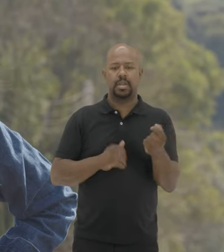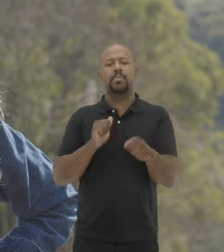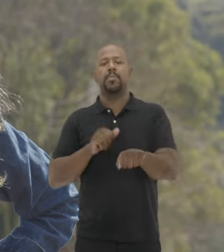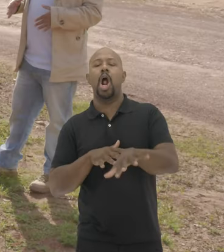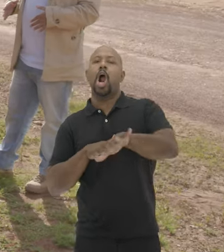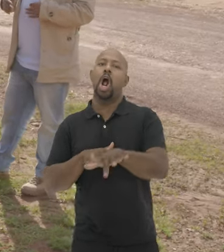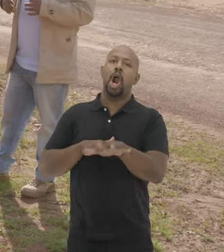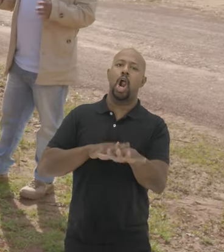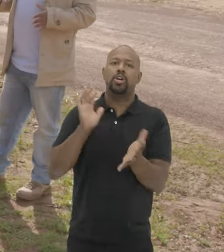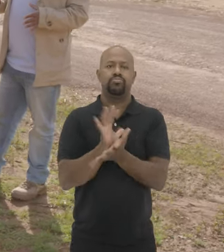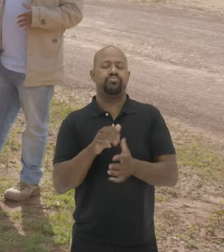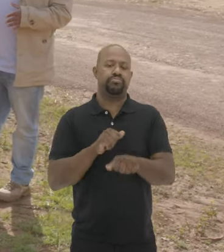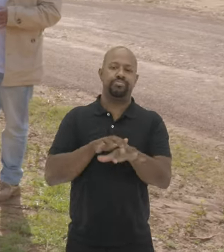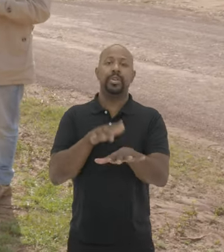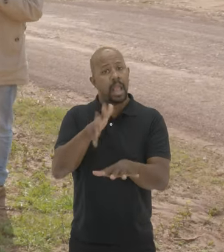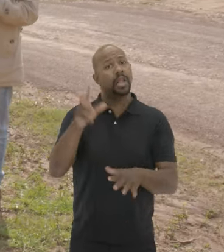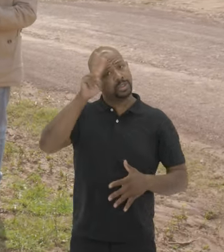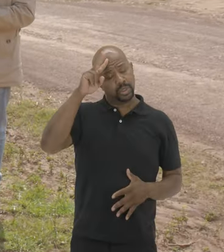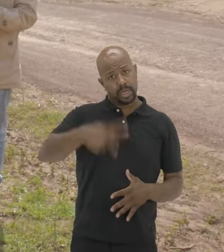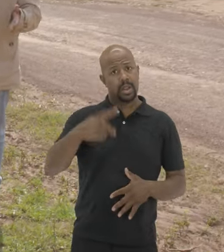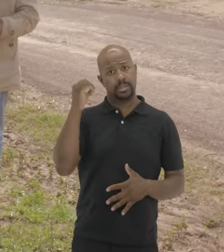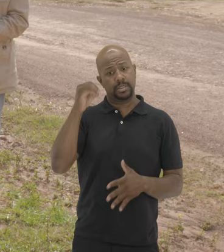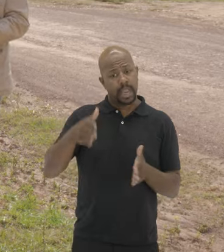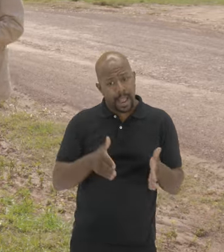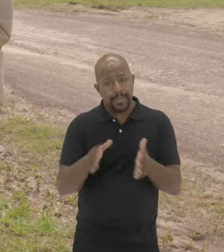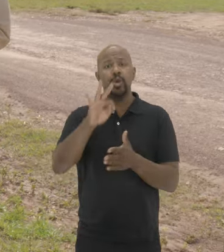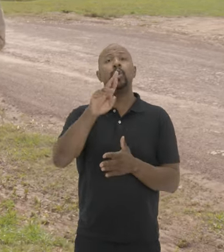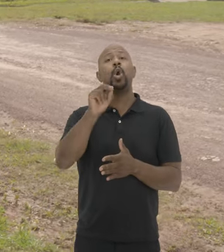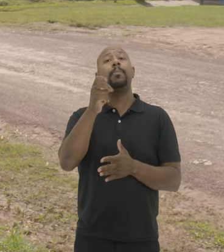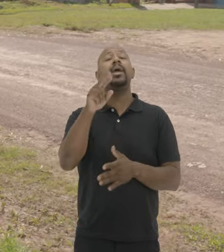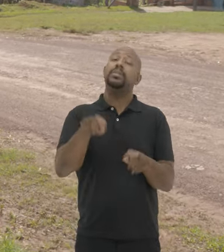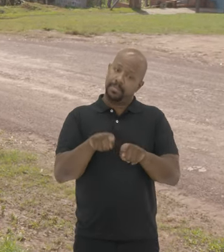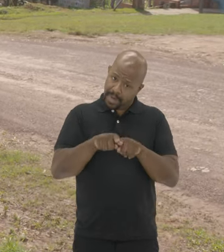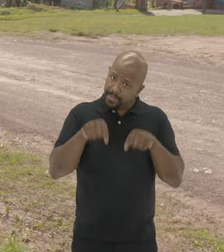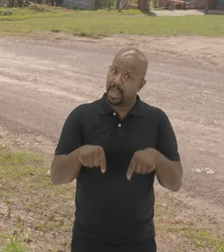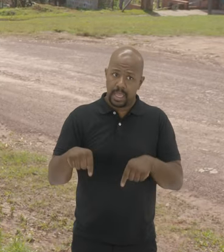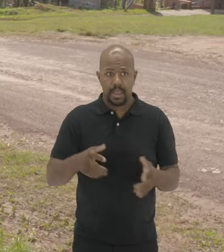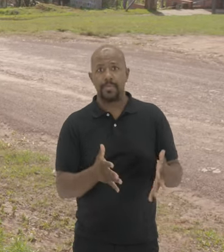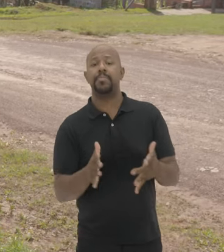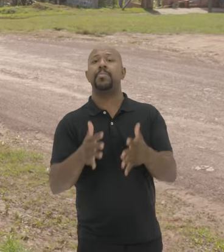aqui é um pouco da história do próprio Rio Grande do Sul caminho dos tropeiros passava por aqui também